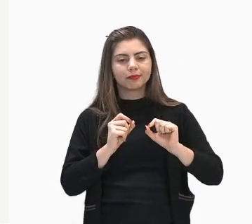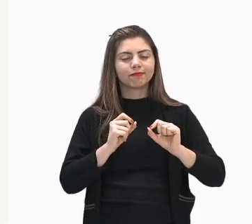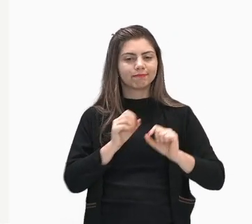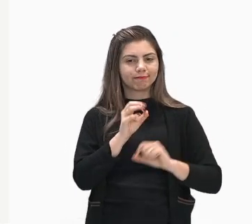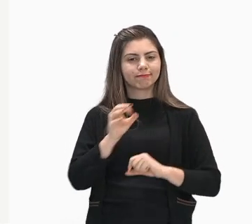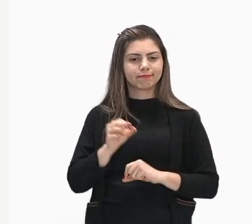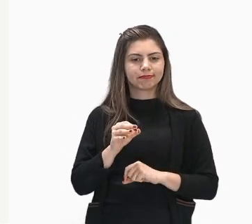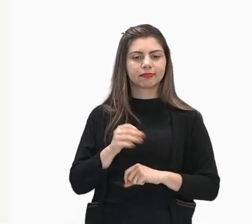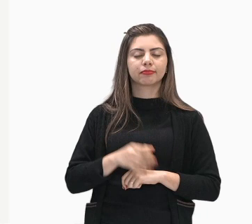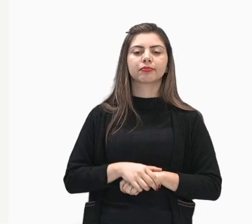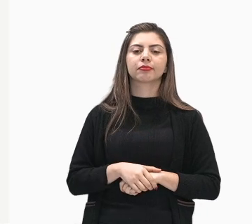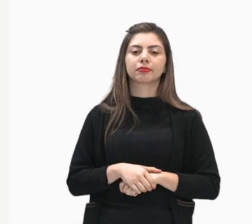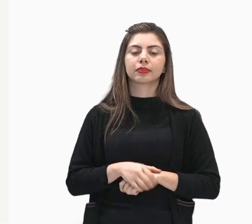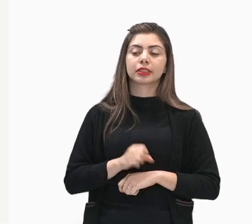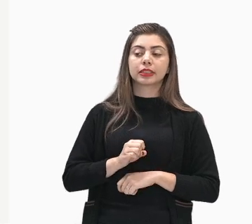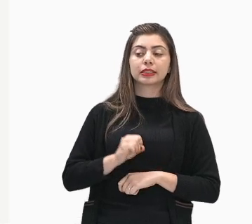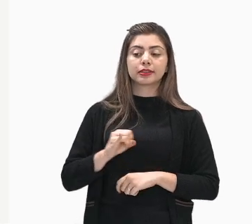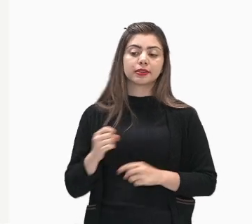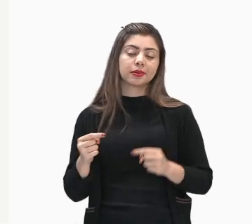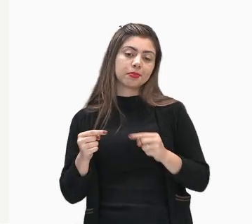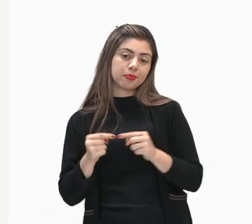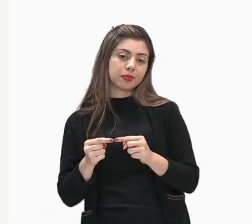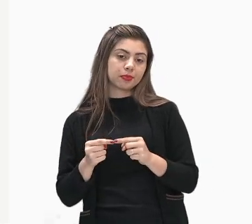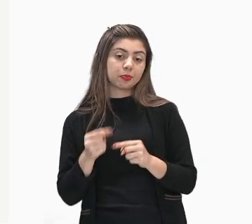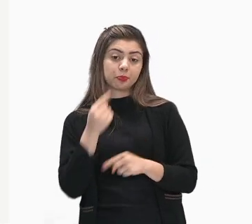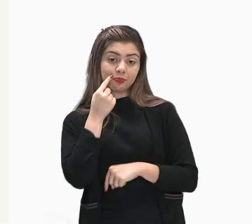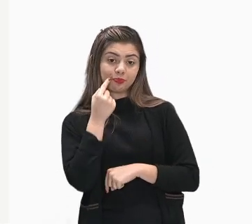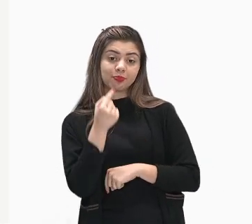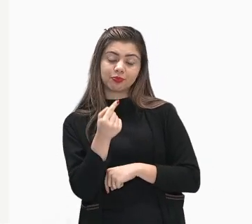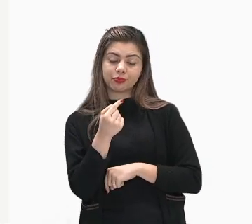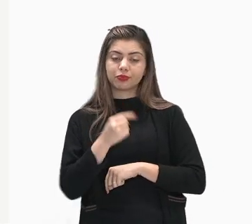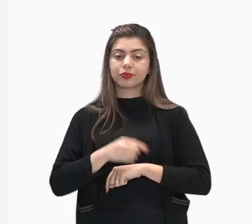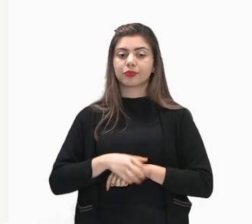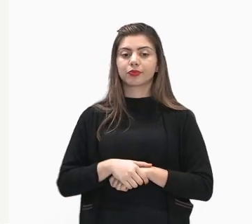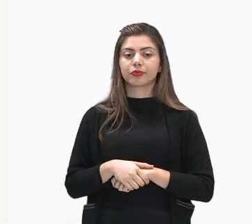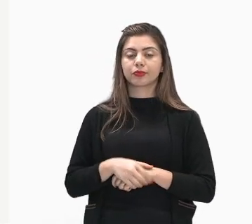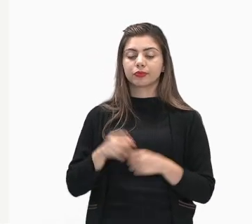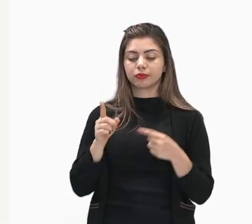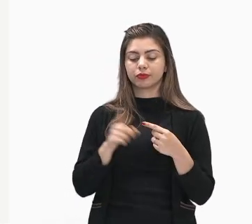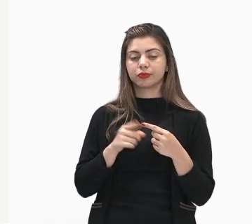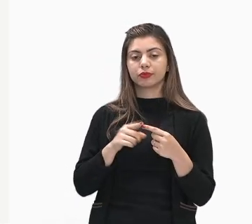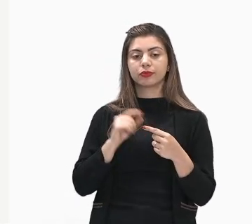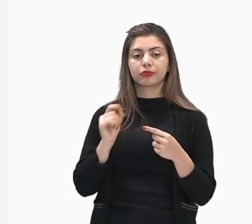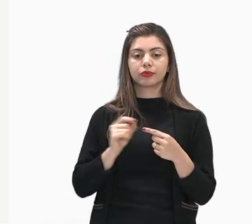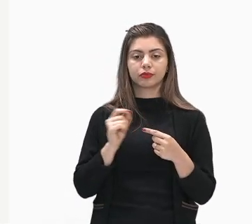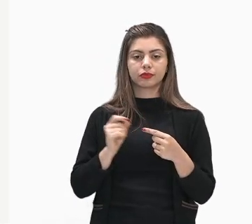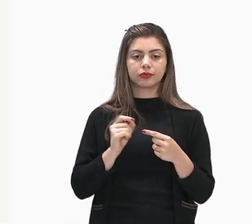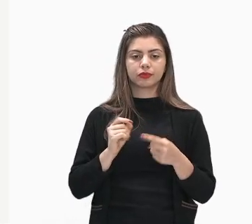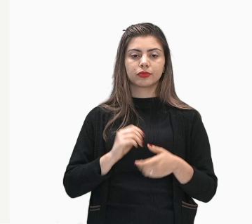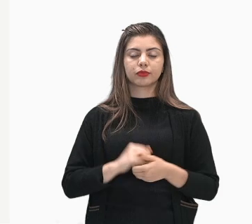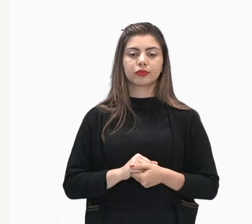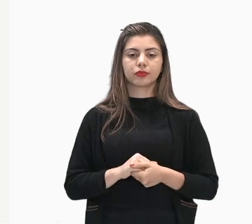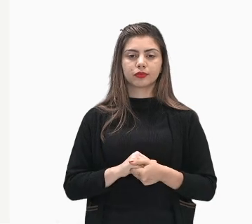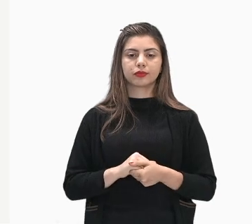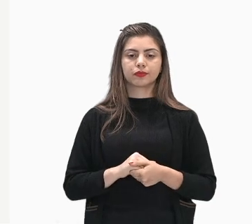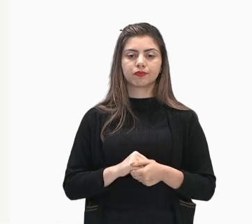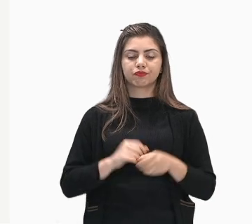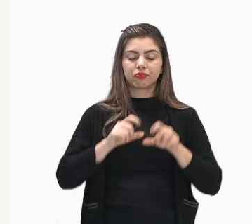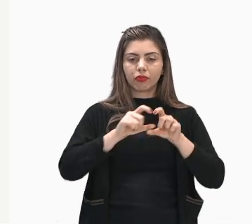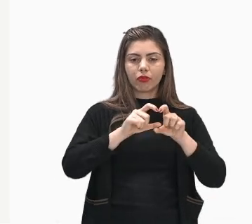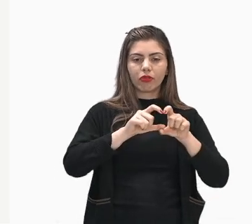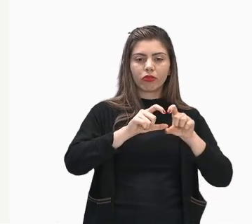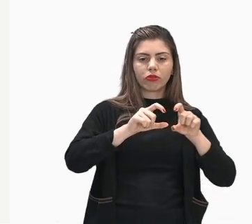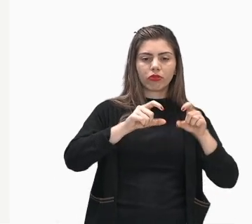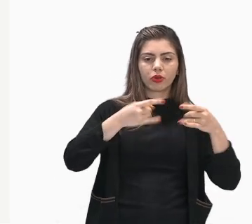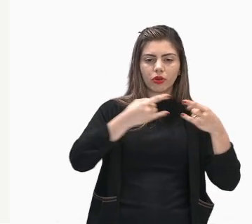ela procede ou não procede. Então olha só a primeira afirmação. Ao